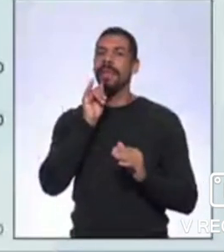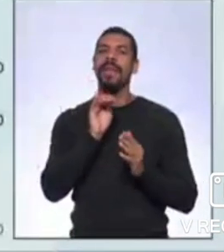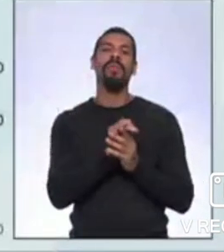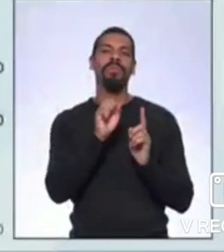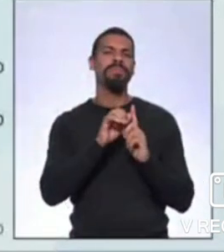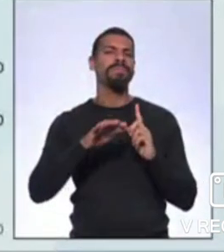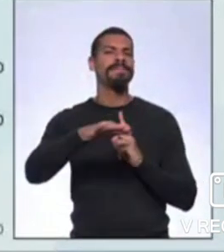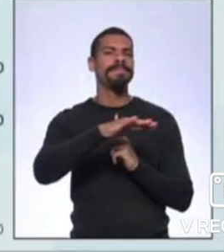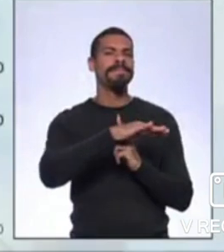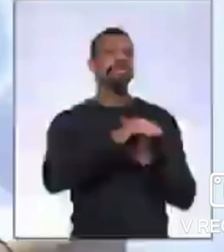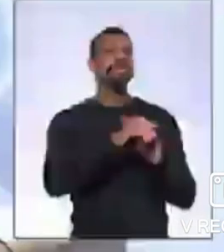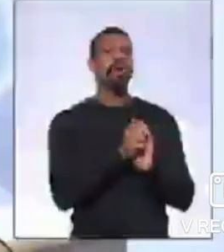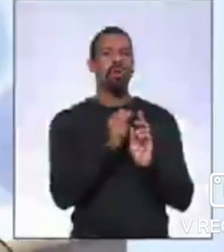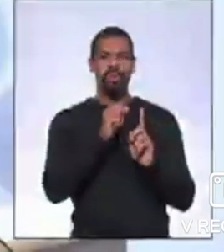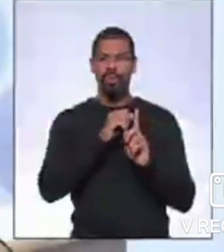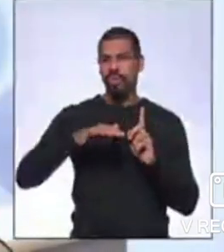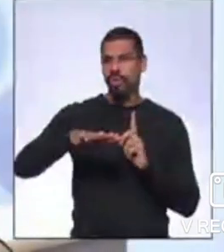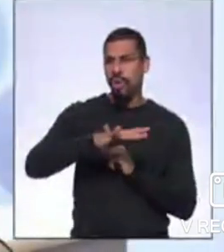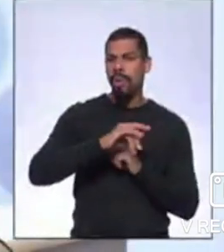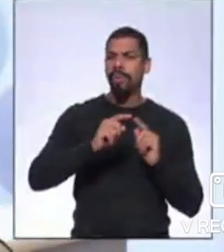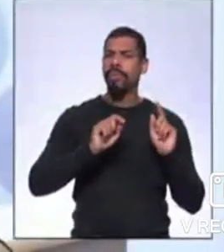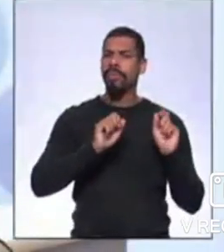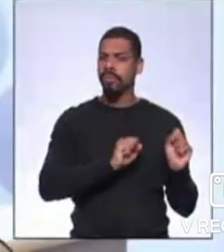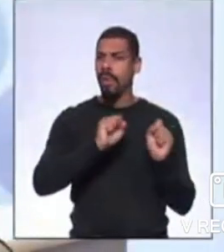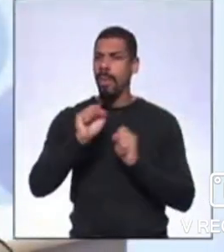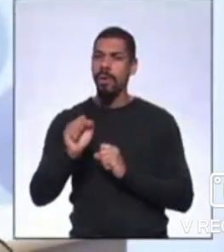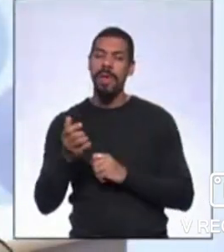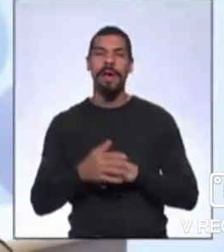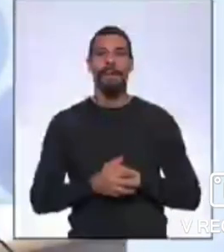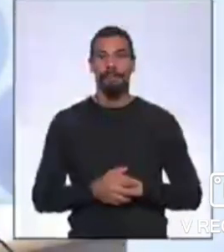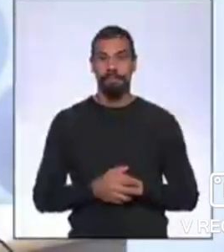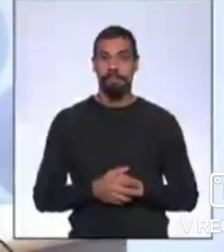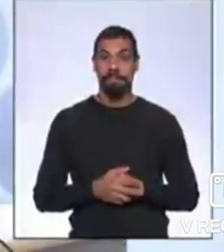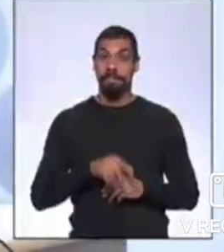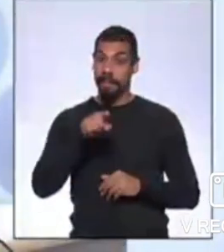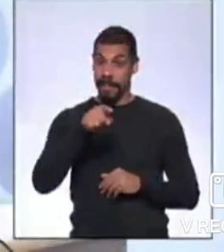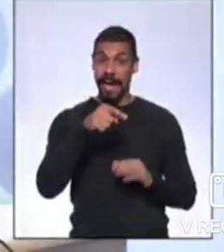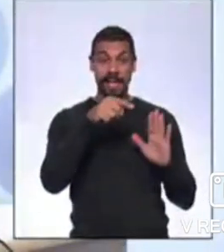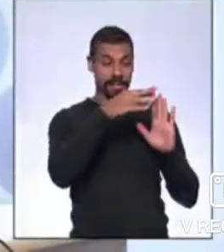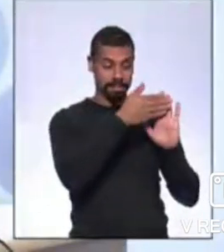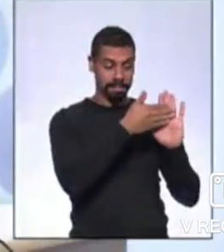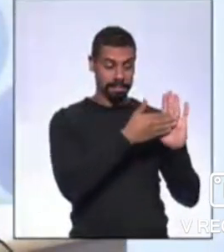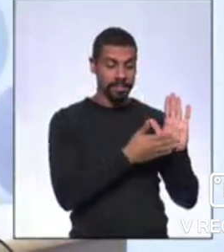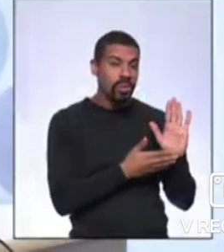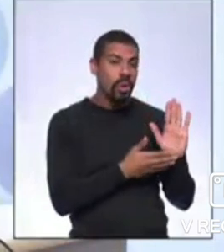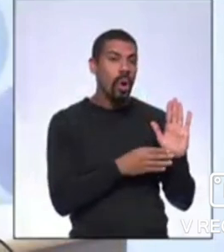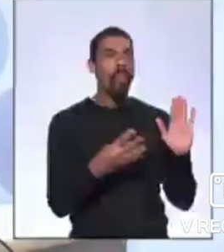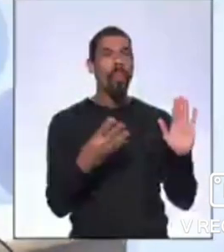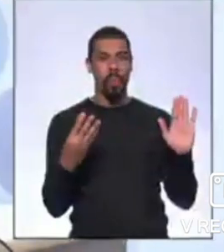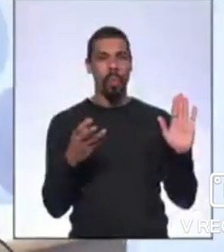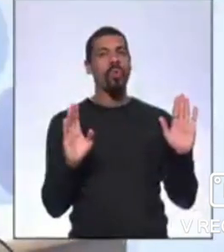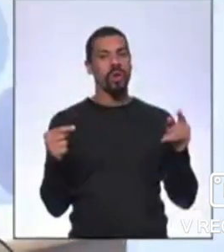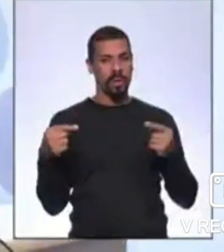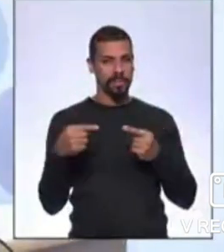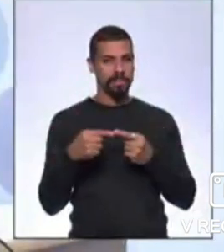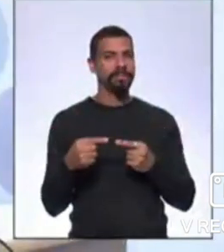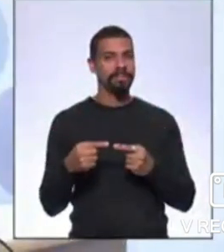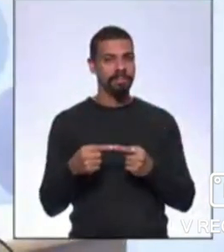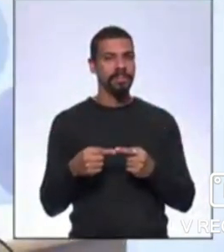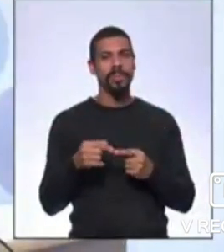sociais, né? Mais para frente eles vão ter a centralização do poder. Então, esse mandamento aí já revela um pouquinho sobre a